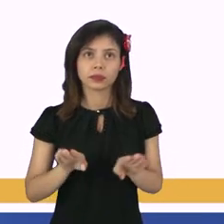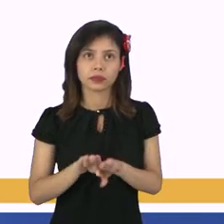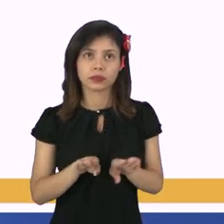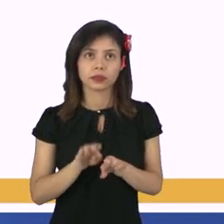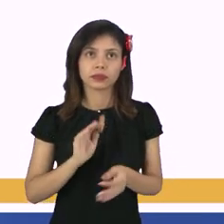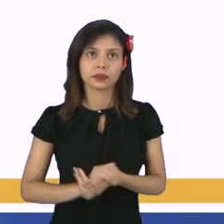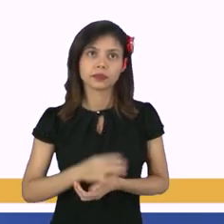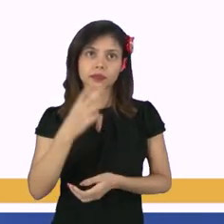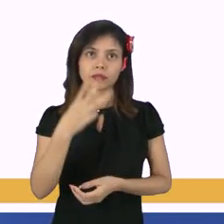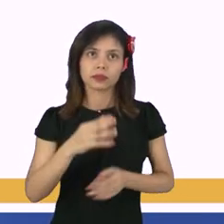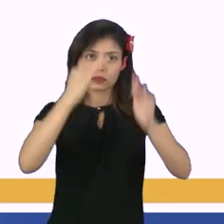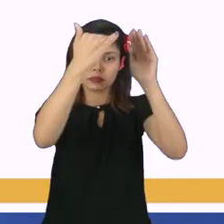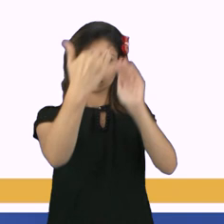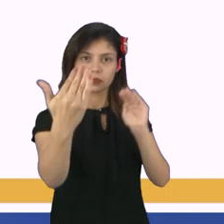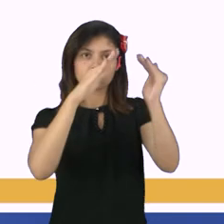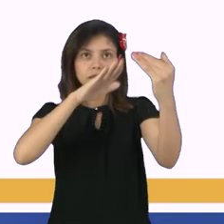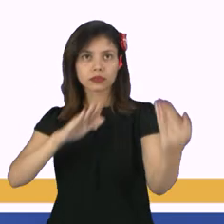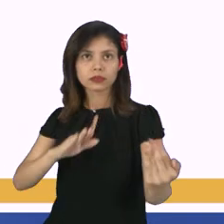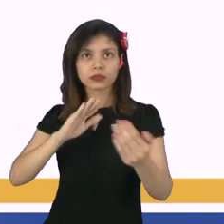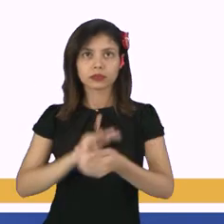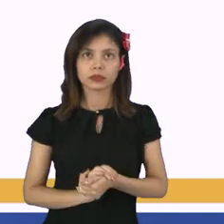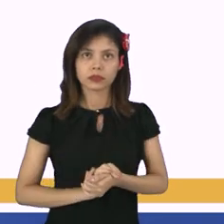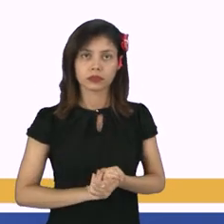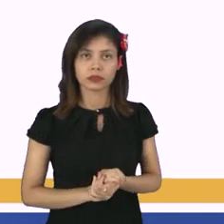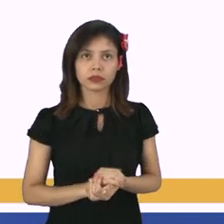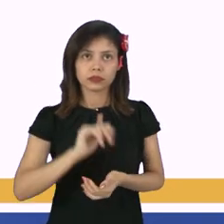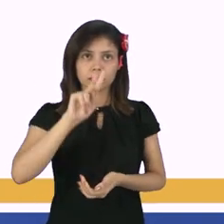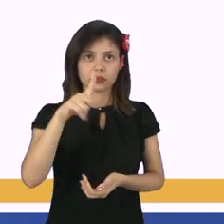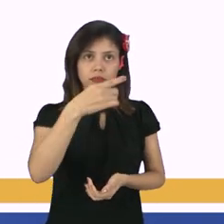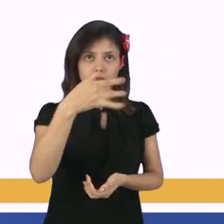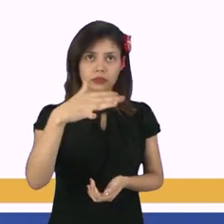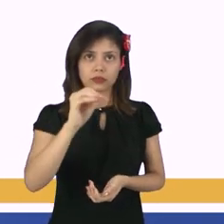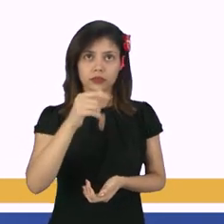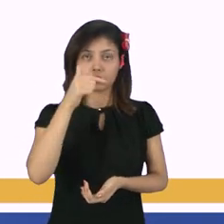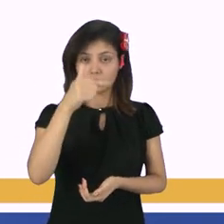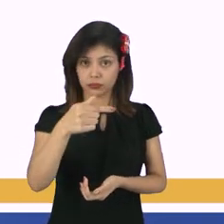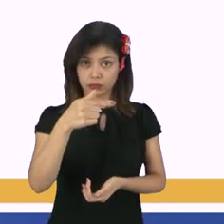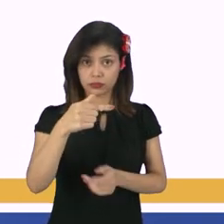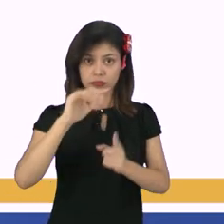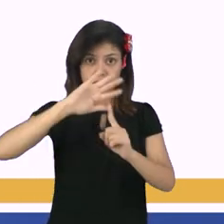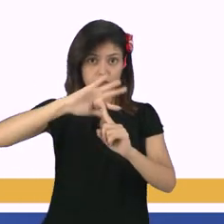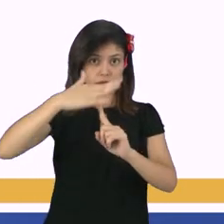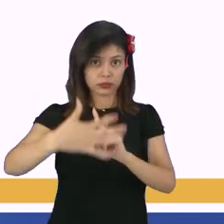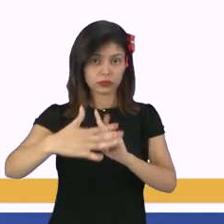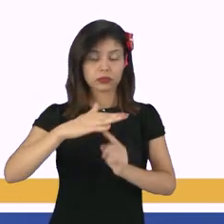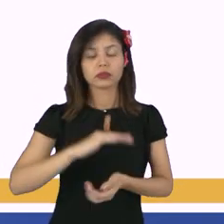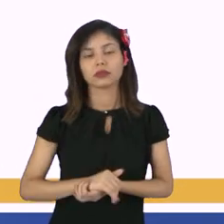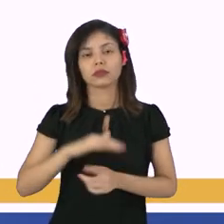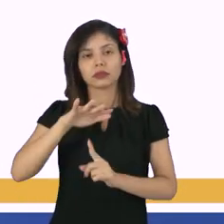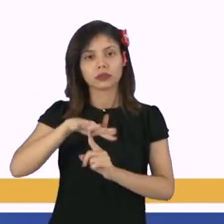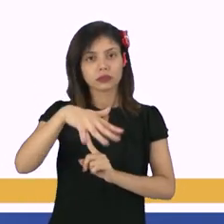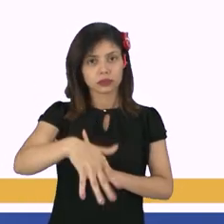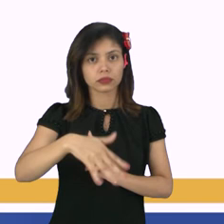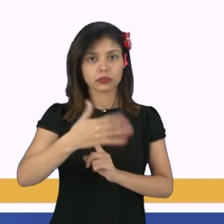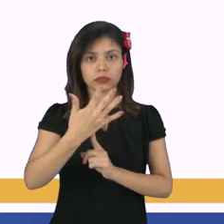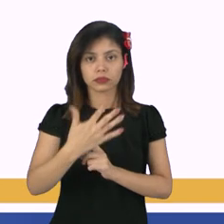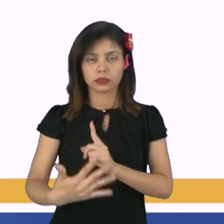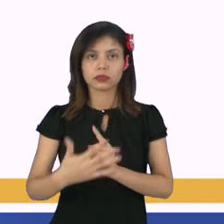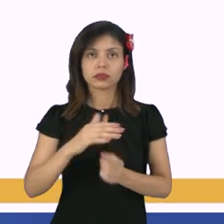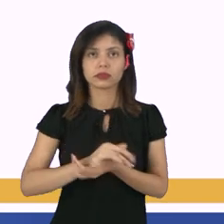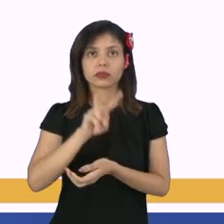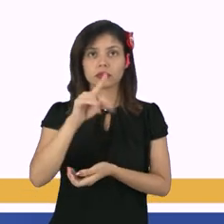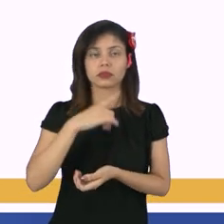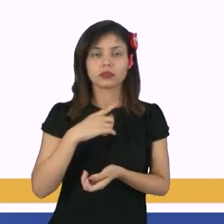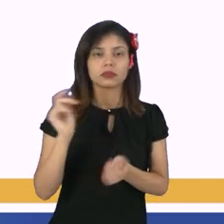três uma pirâmide de base hexagonal possui mais de sete fases bom uma pirâmide